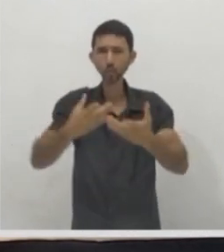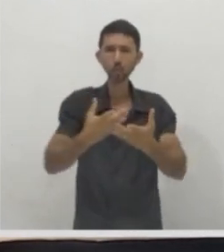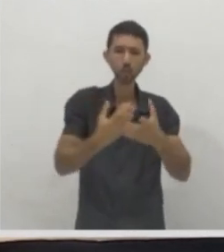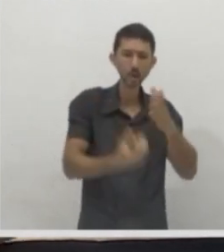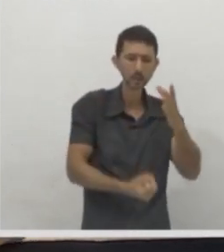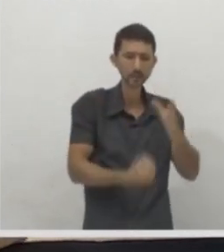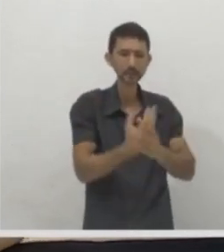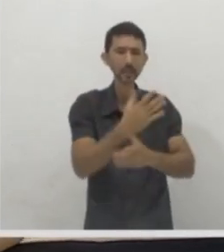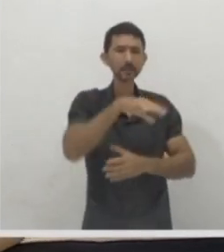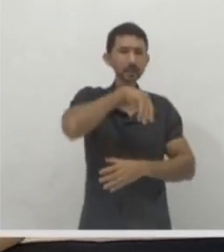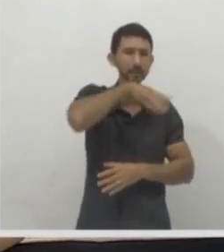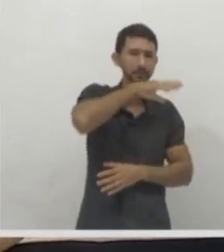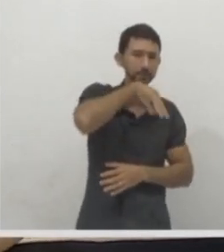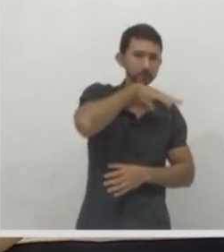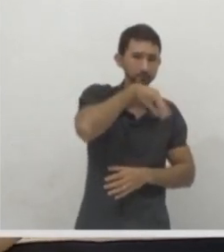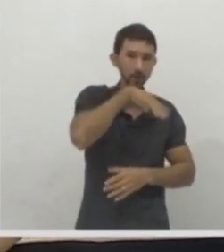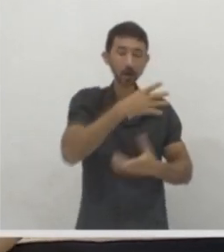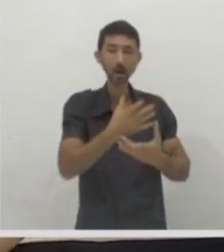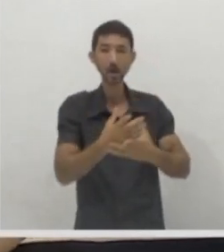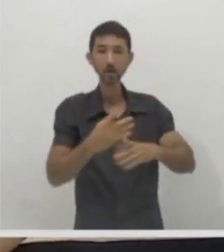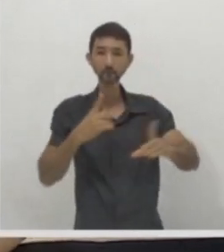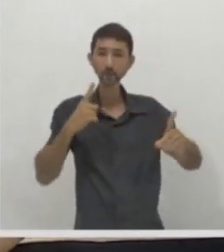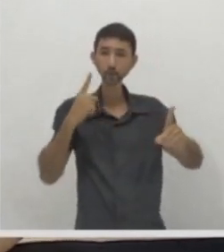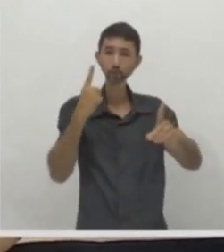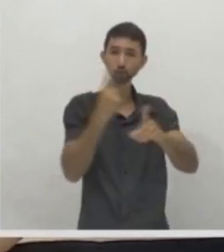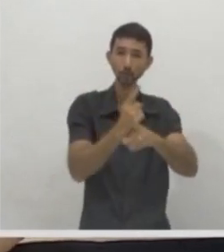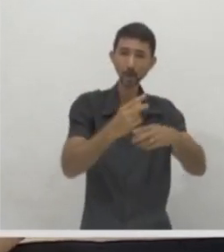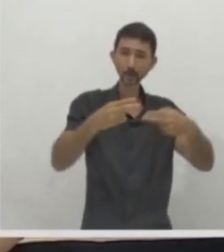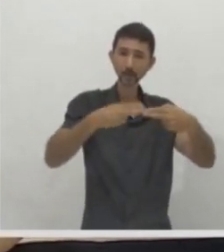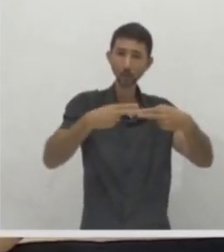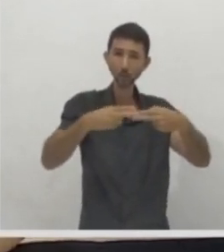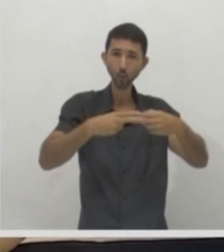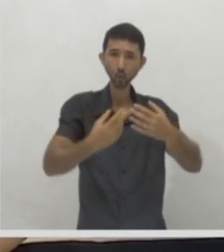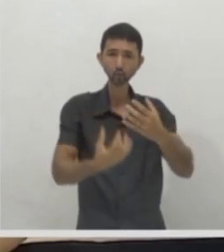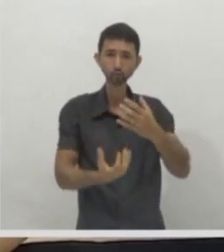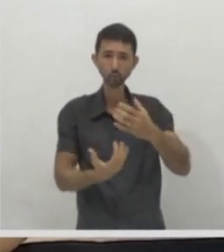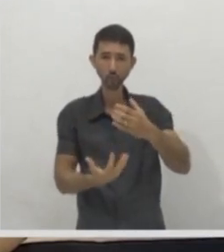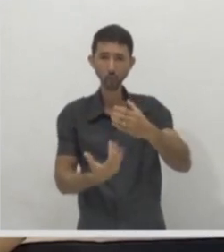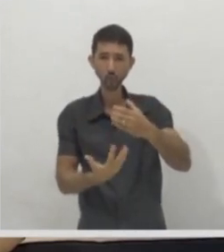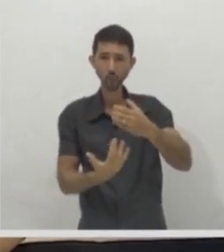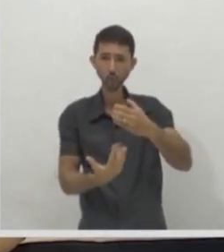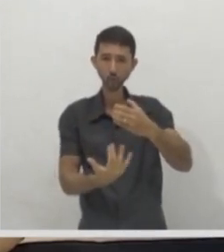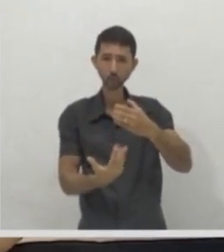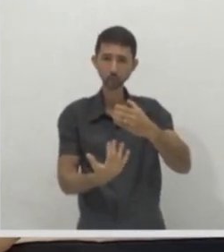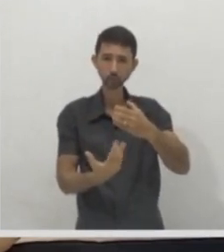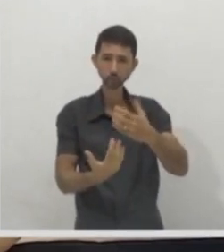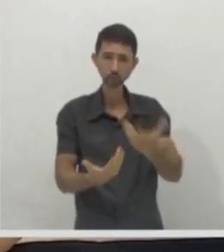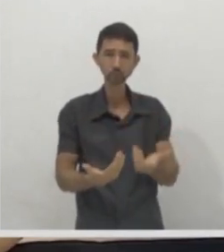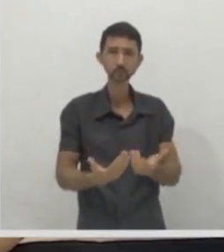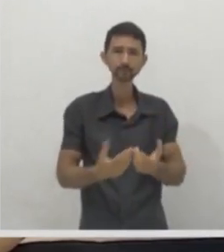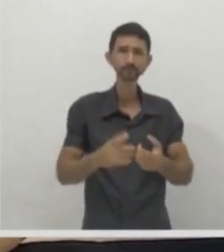de animais, da descoberta e o uso do fogo, né, da descoberta e o